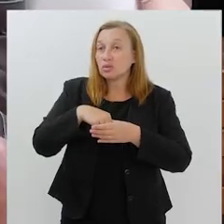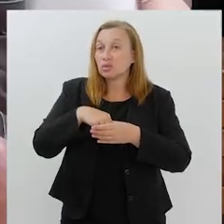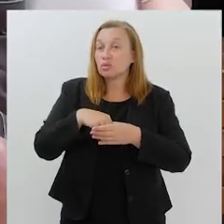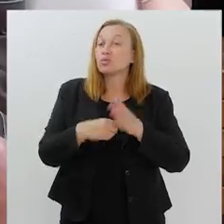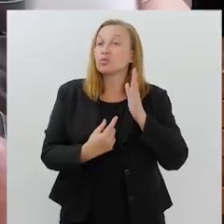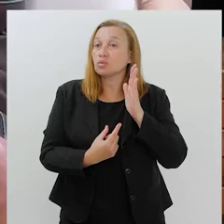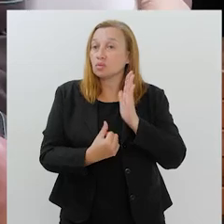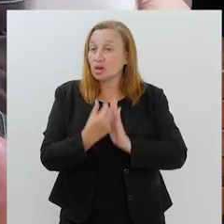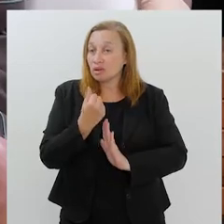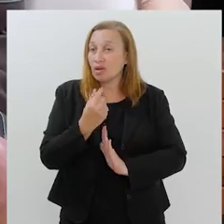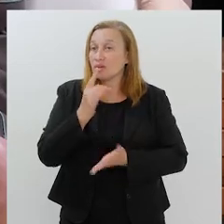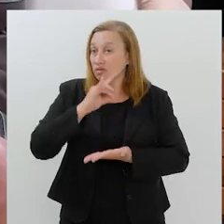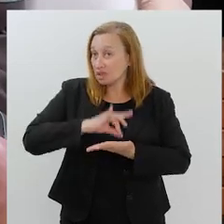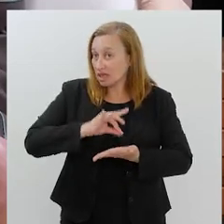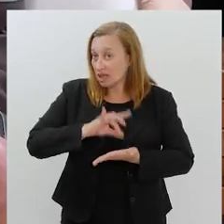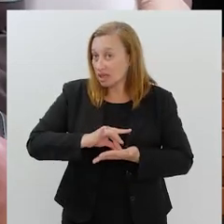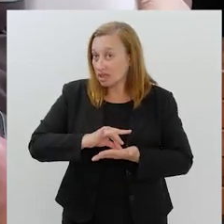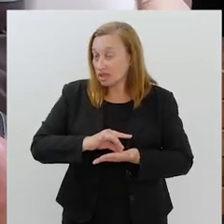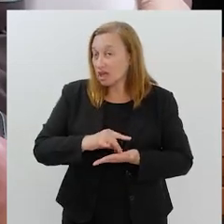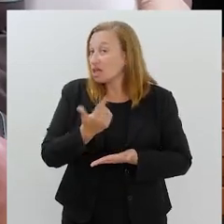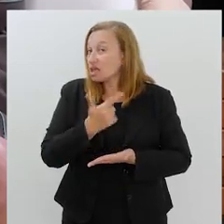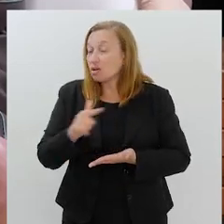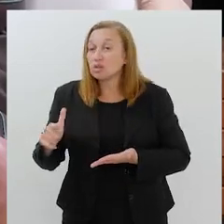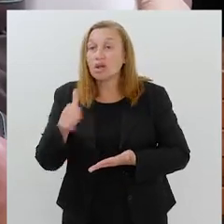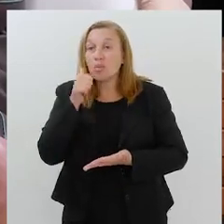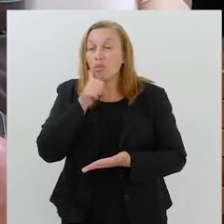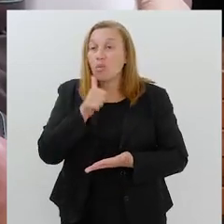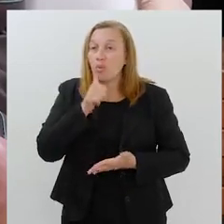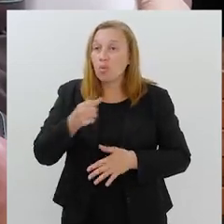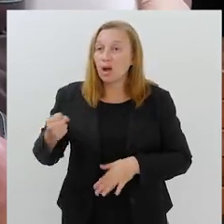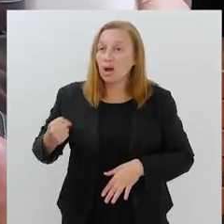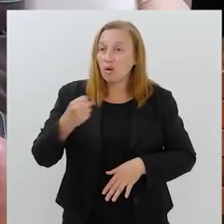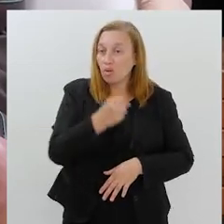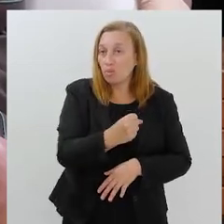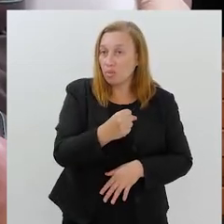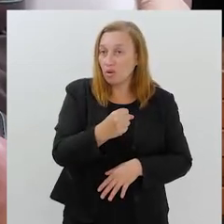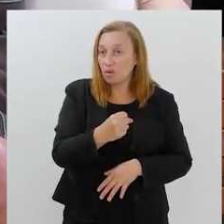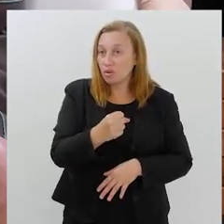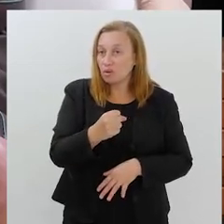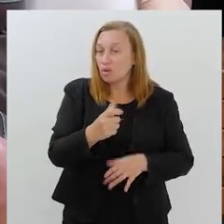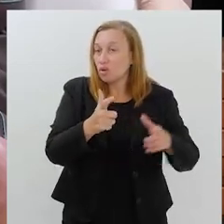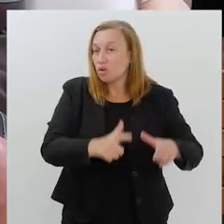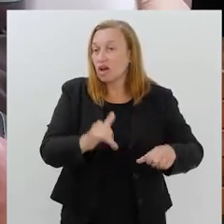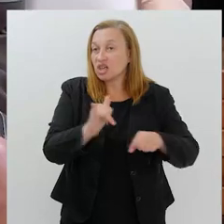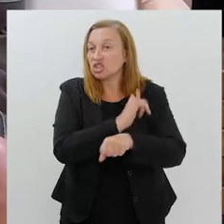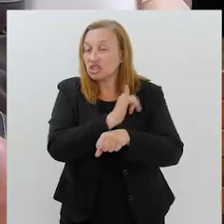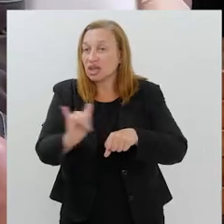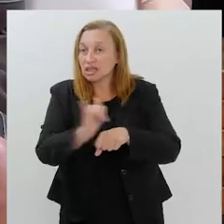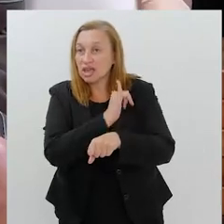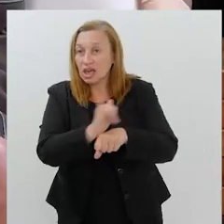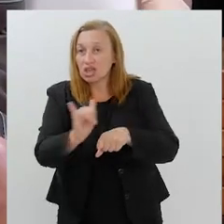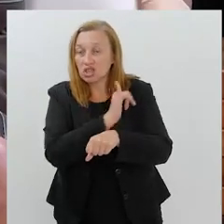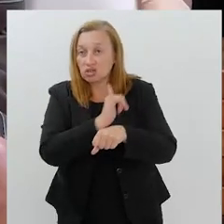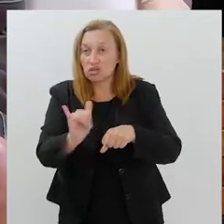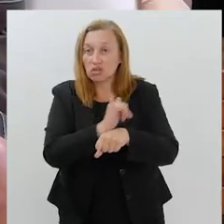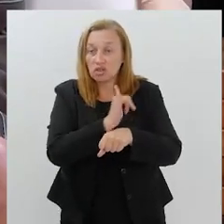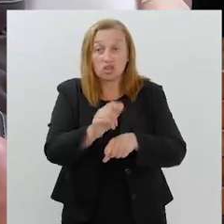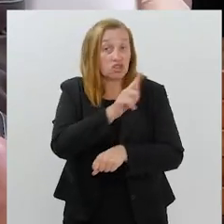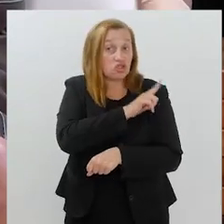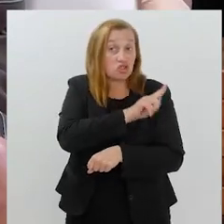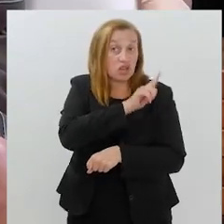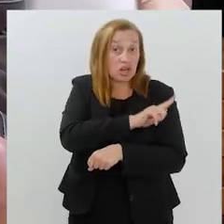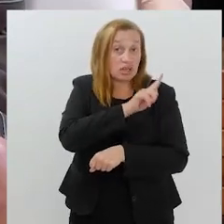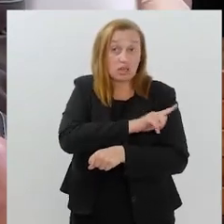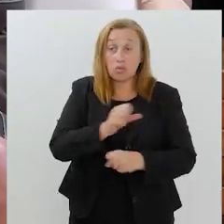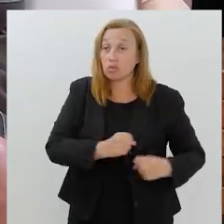dentro do Capital mesmo não ter mulheres ocupando postos estratégicos de comando e efetivação